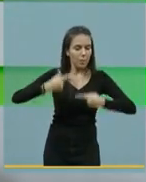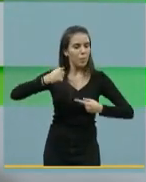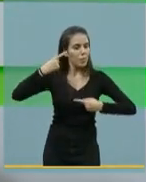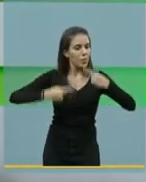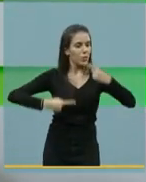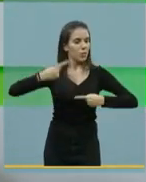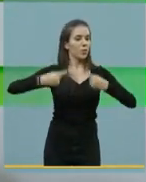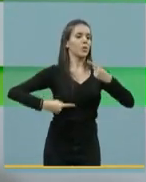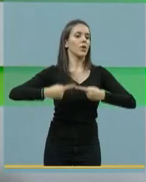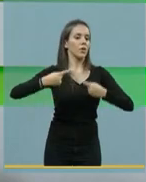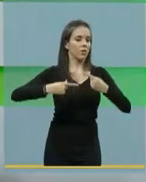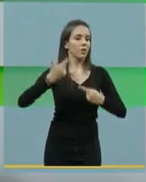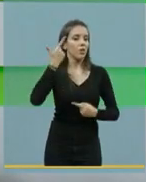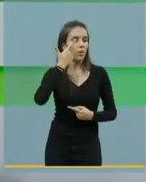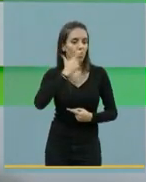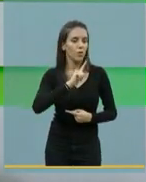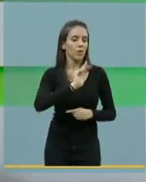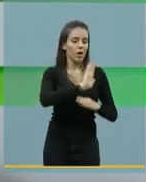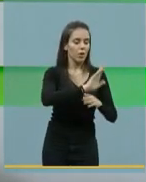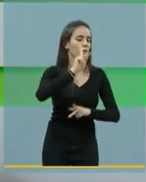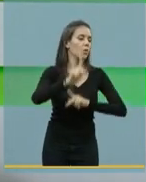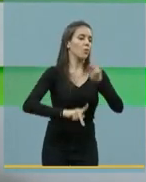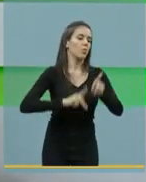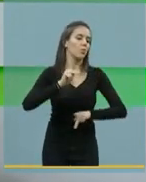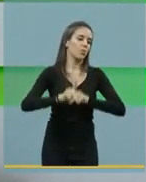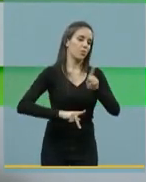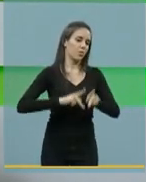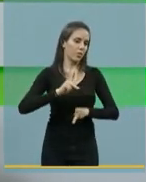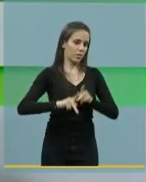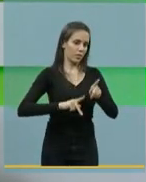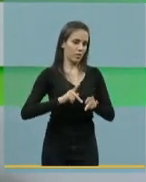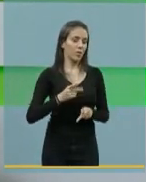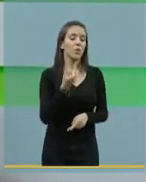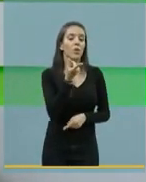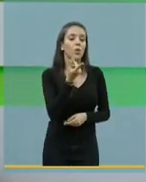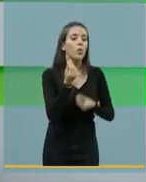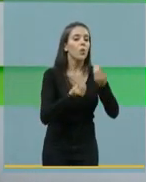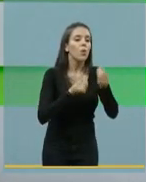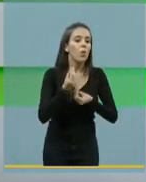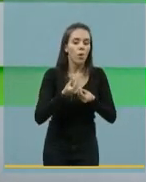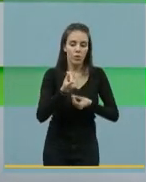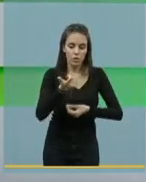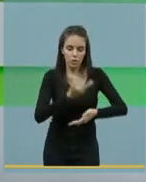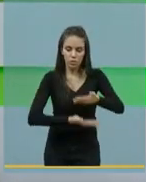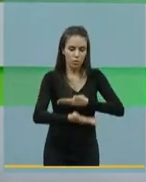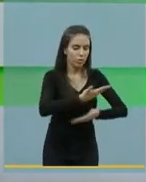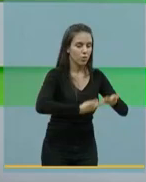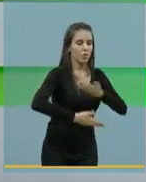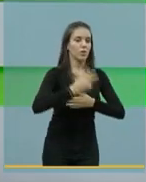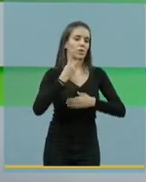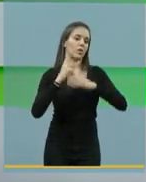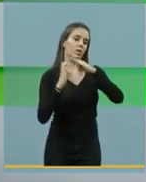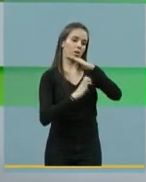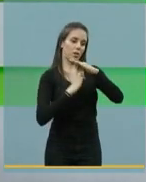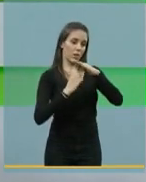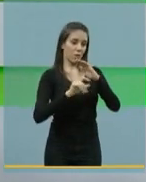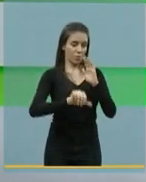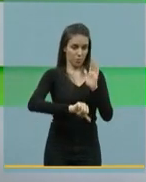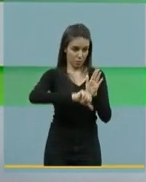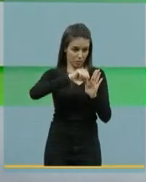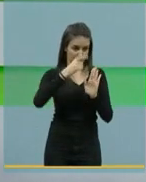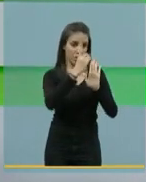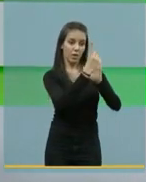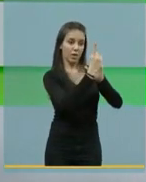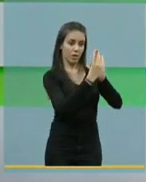para beneficiar a nossa população custo do dinheiro capital de giro primeiro decreto que eu vou fazer é